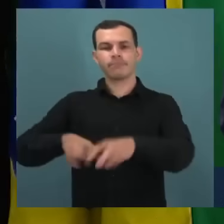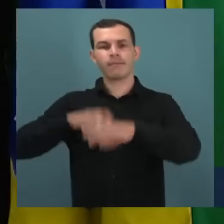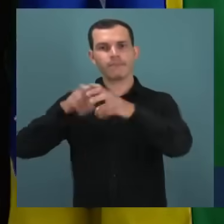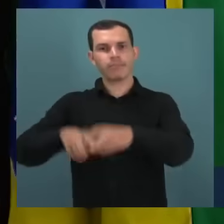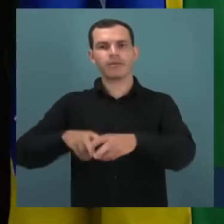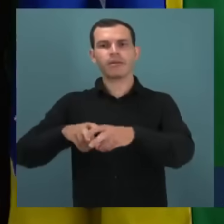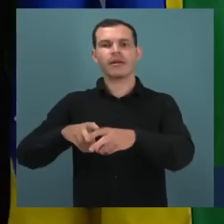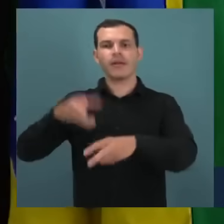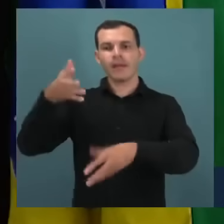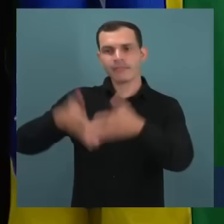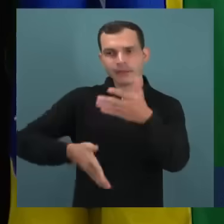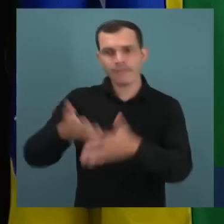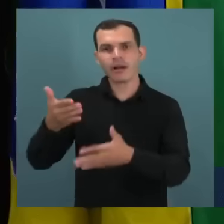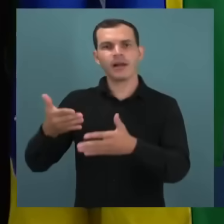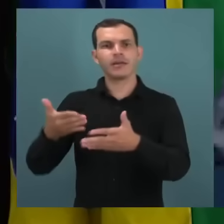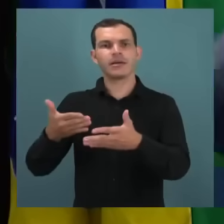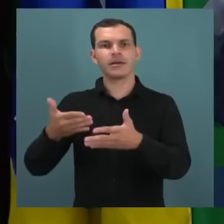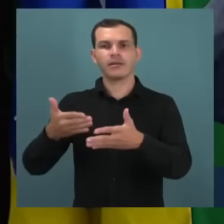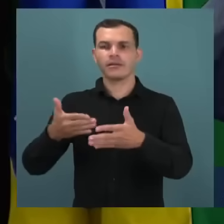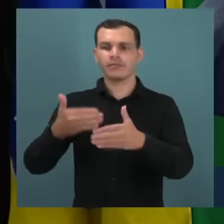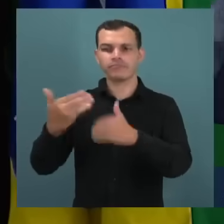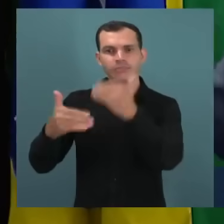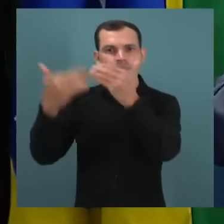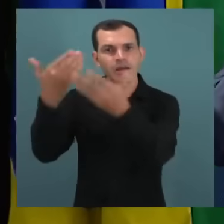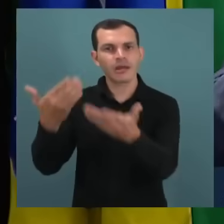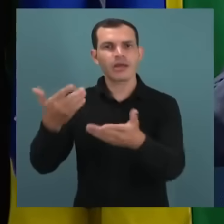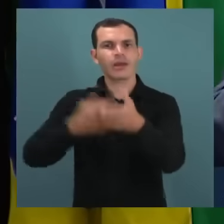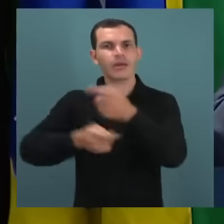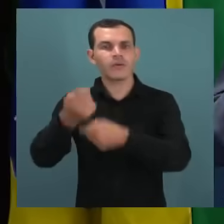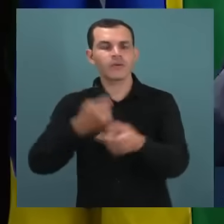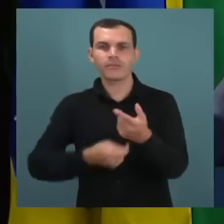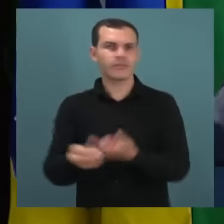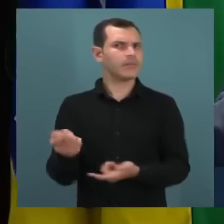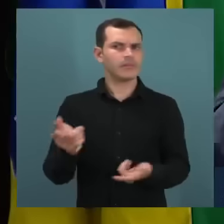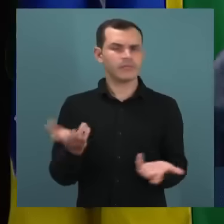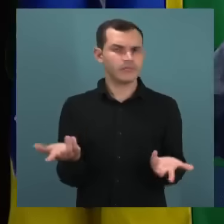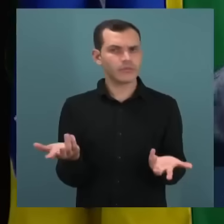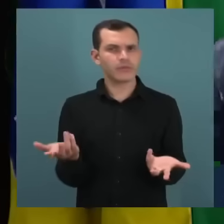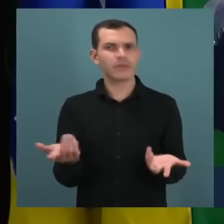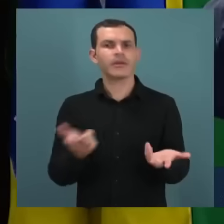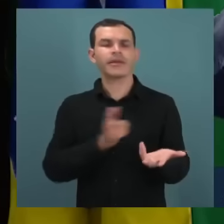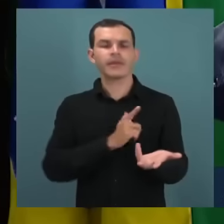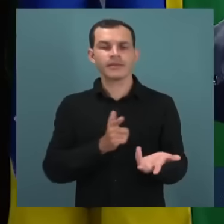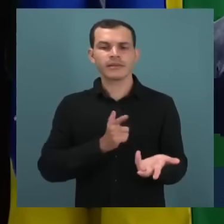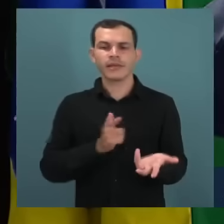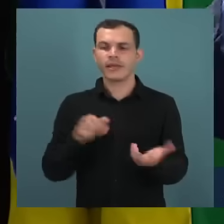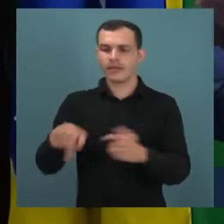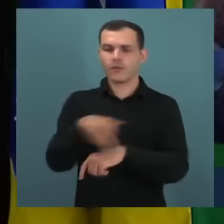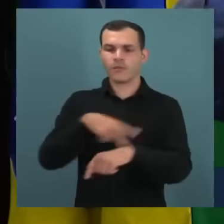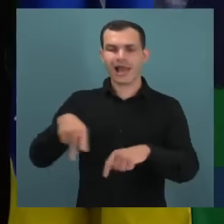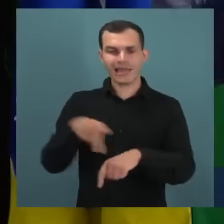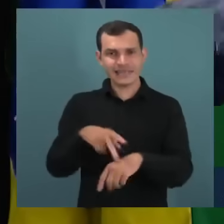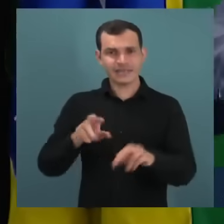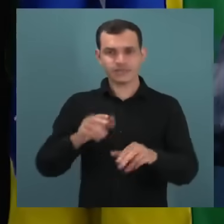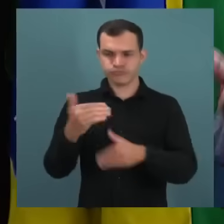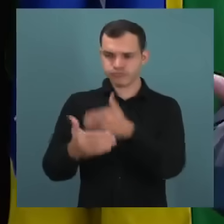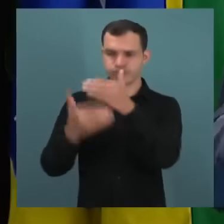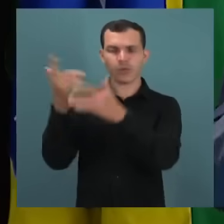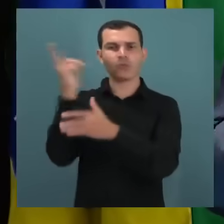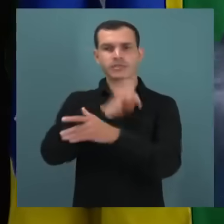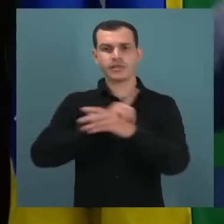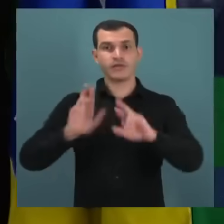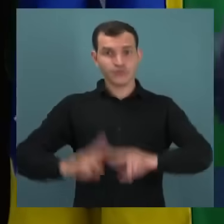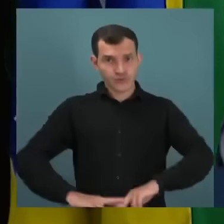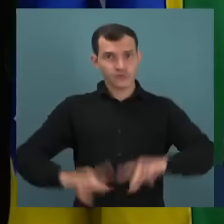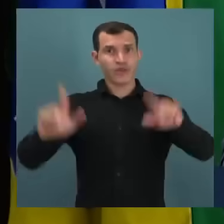inibe o crescimento econômico, que comprime a possibilidade de sermos um país diferente do que de fato somos,